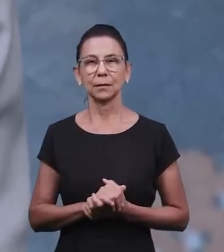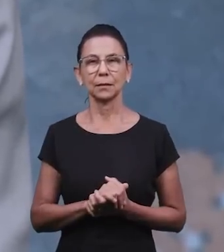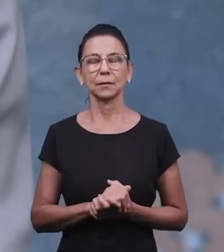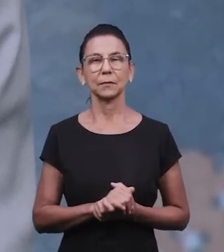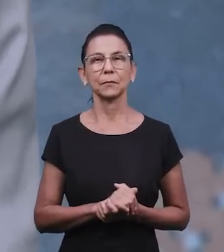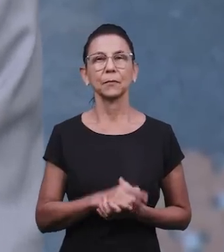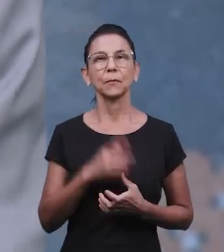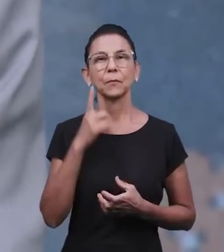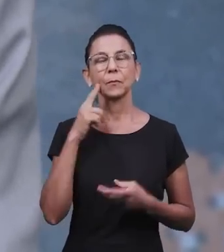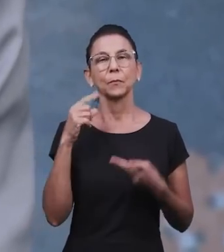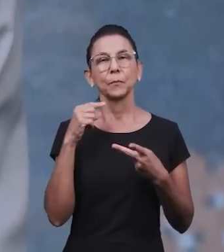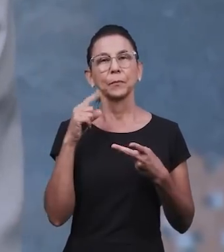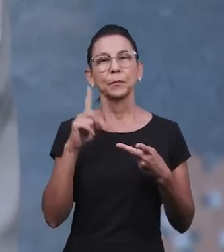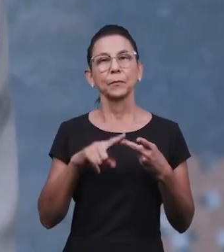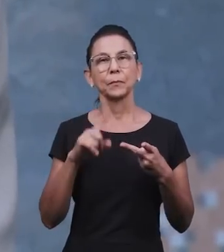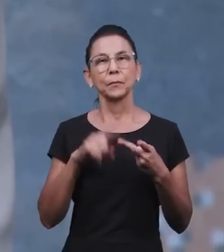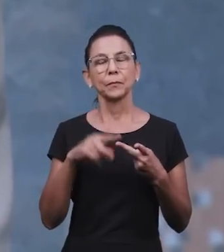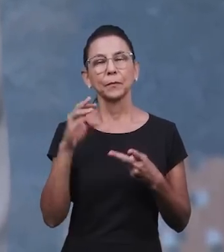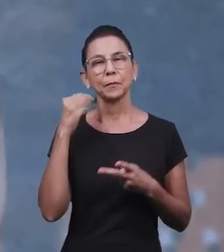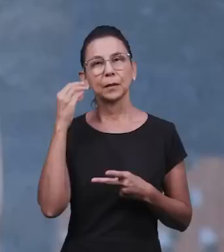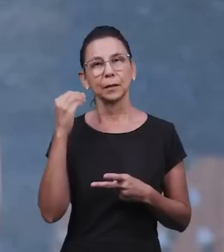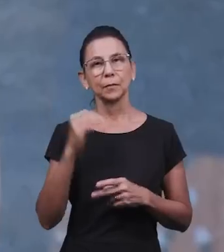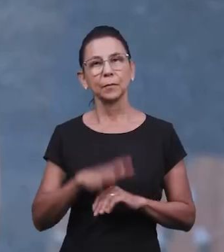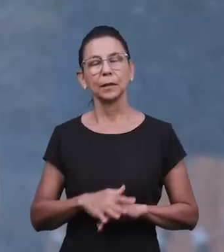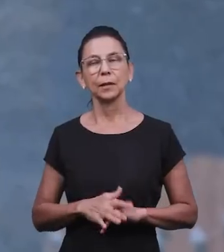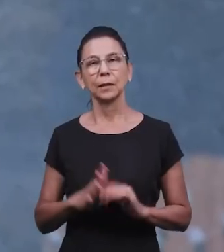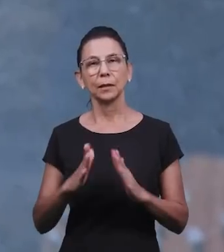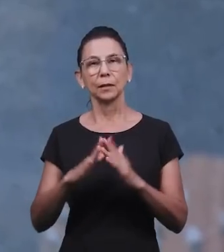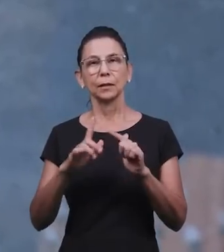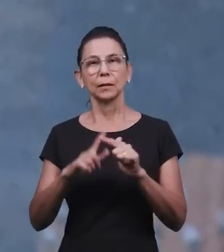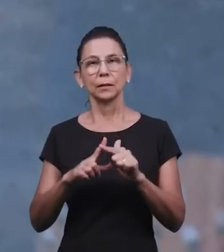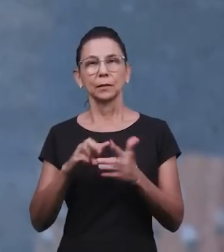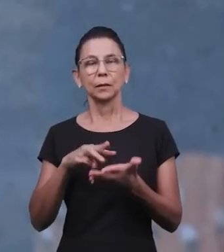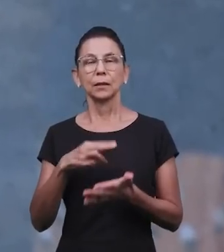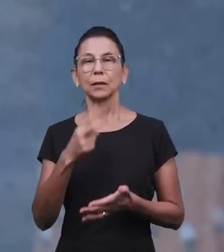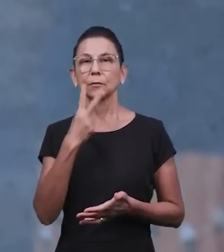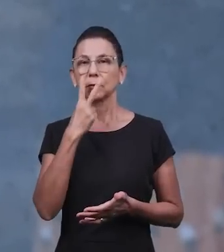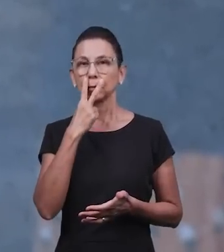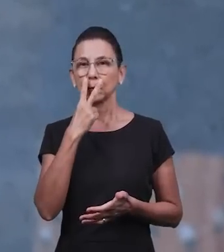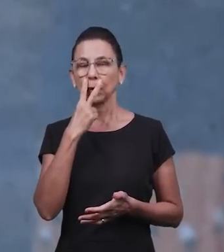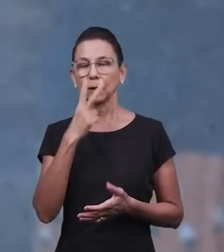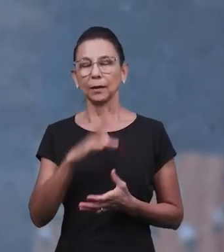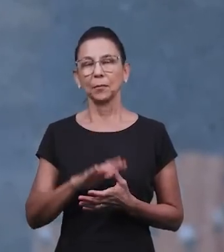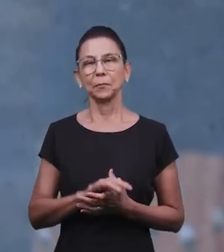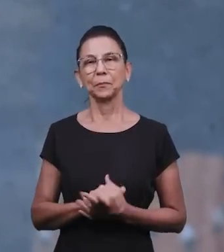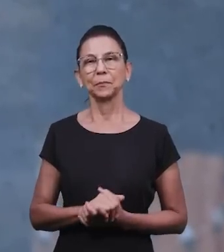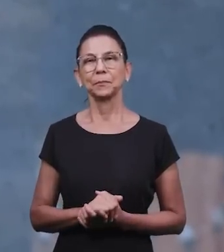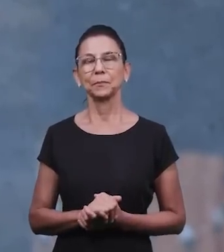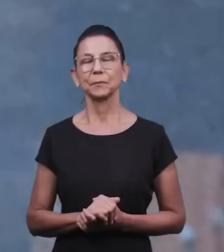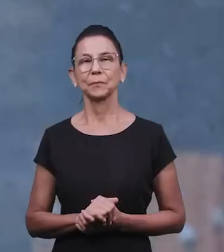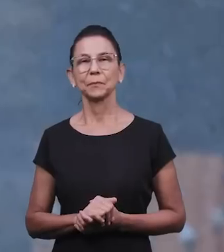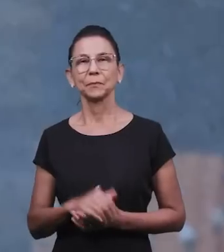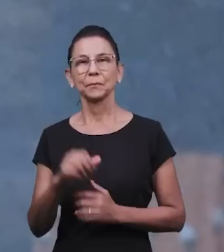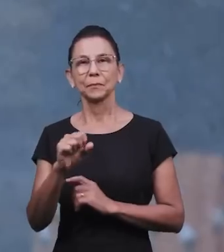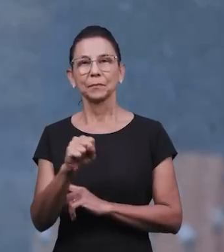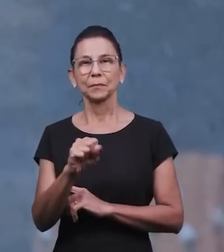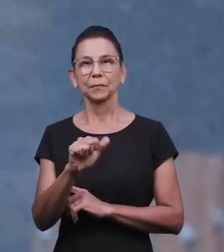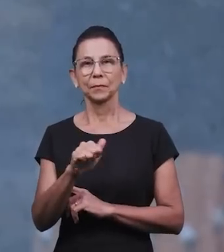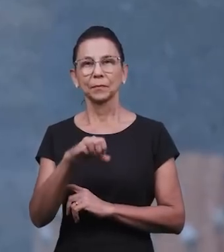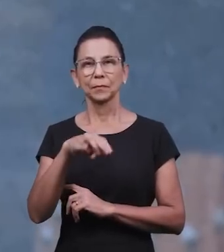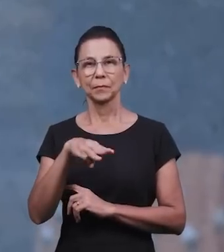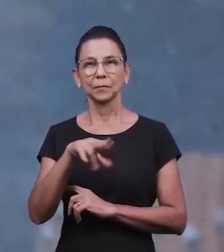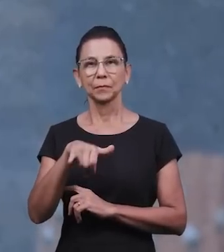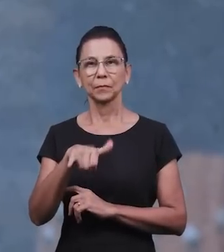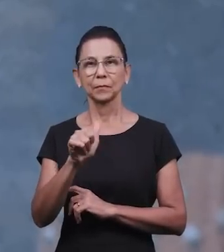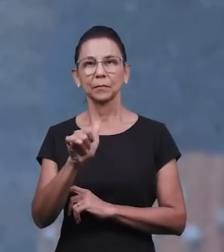da Igreja Cristã Maranata do Barro Vermelho, aqui em Vitória, e quem mandou essa experiência foi a nossa irmã Samira